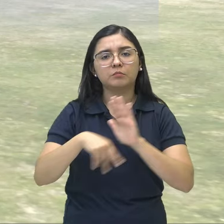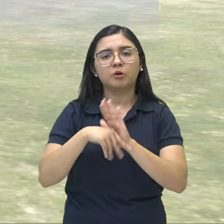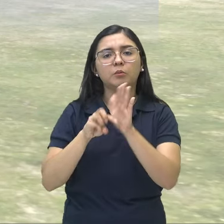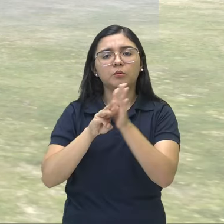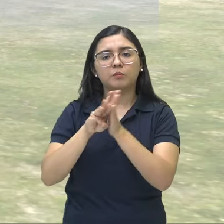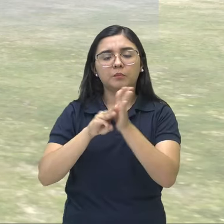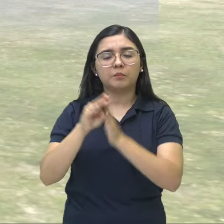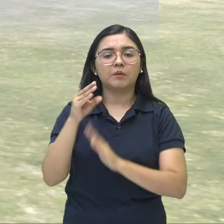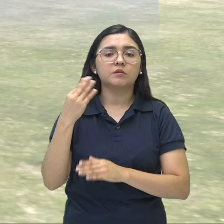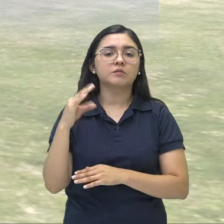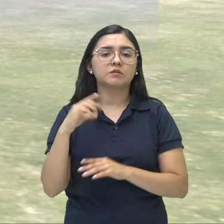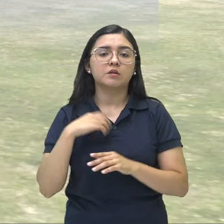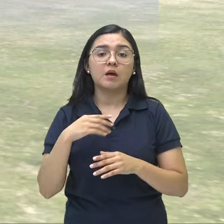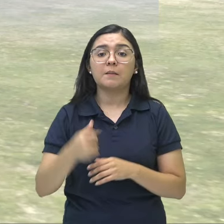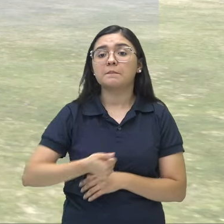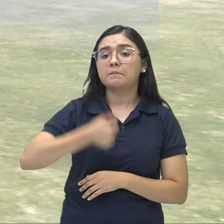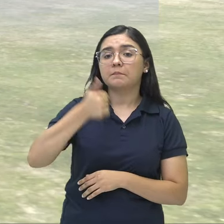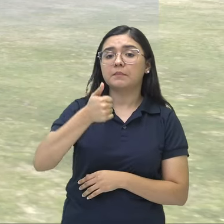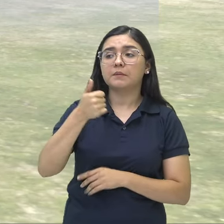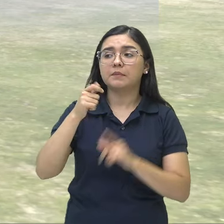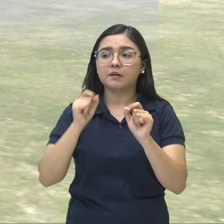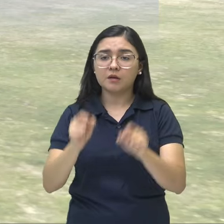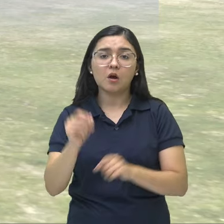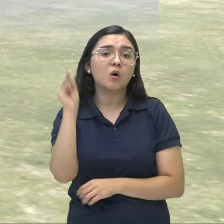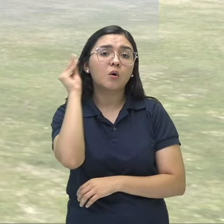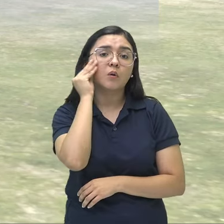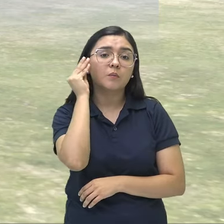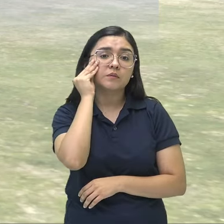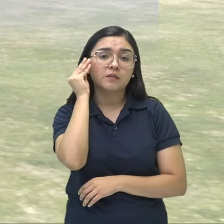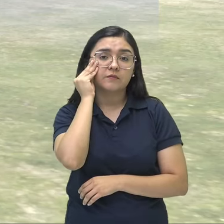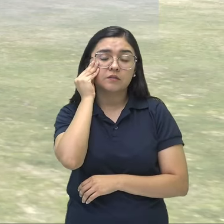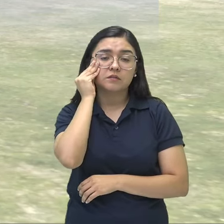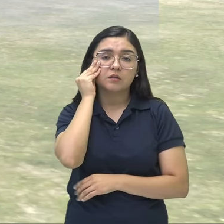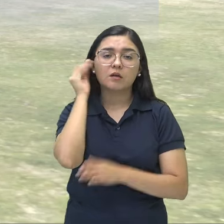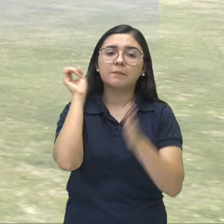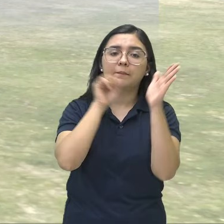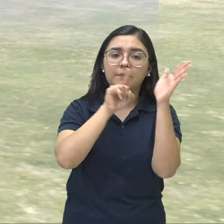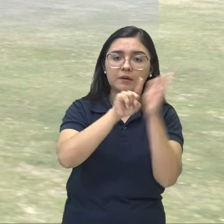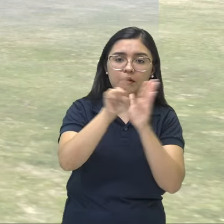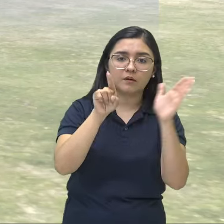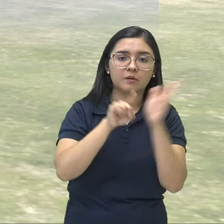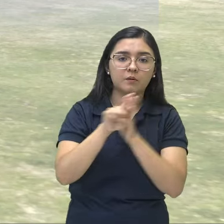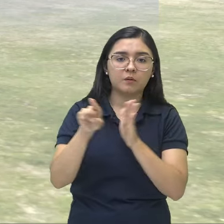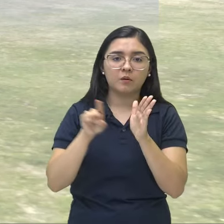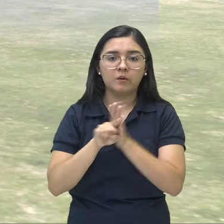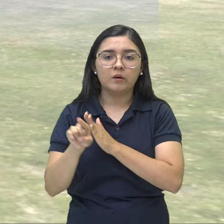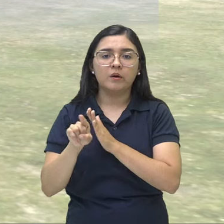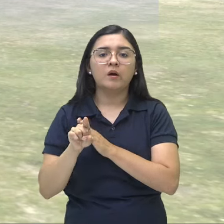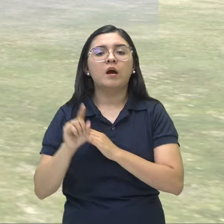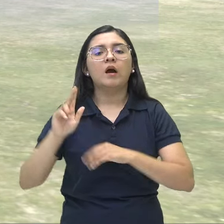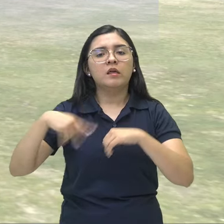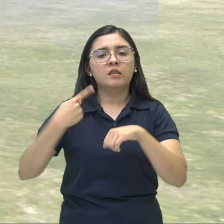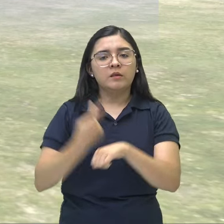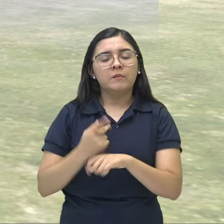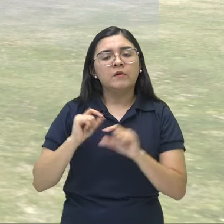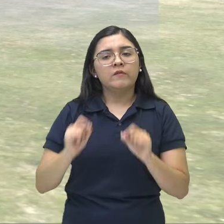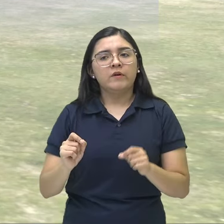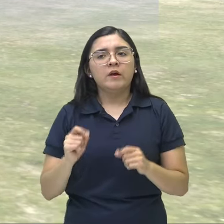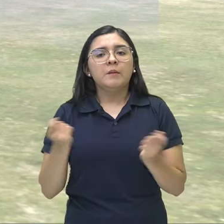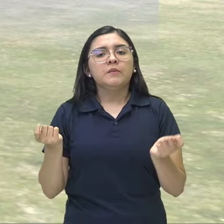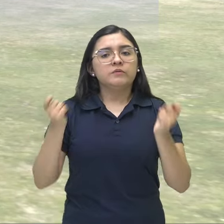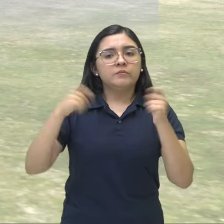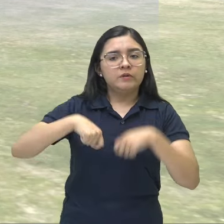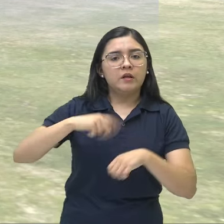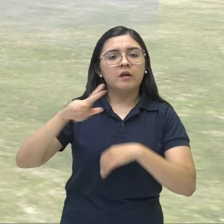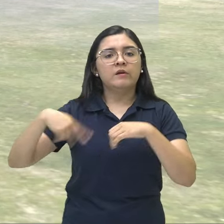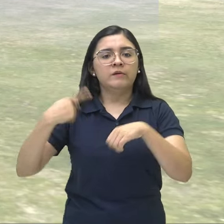São observação, primeira coisa que se faz, né, observação, questionamento, aí começa a se formular a hipótese, aí depois